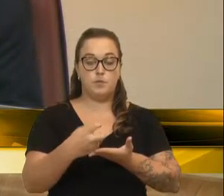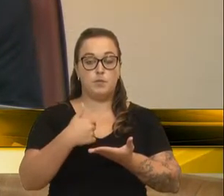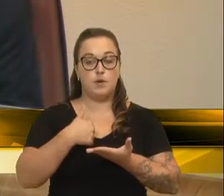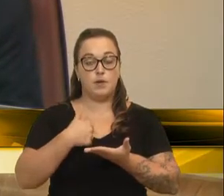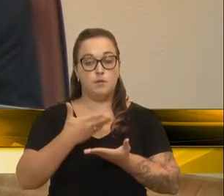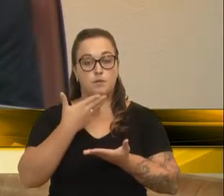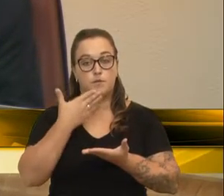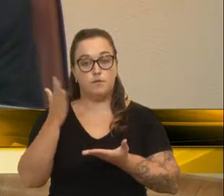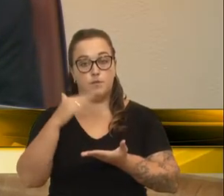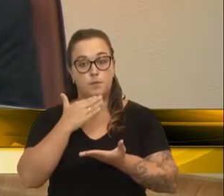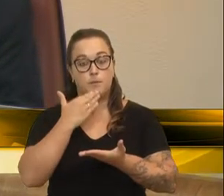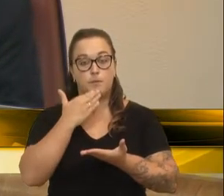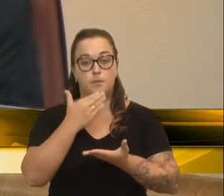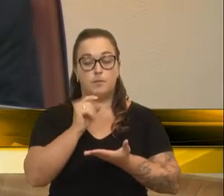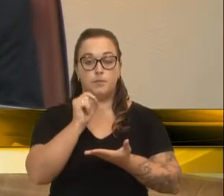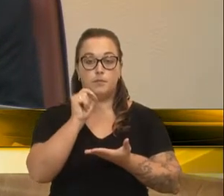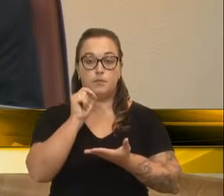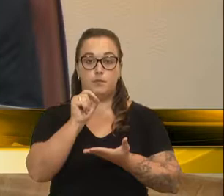Vossa